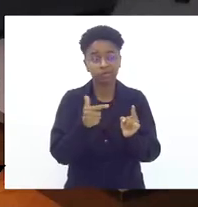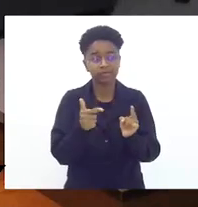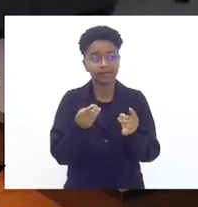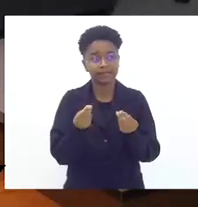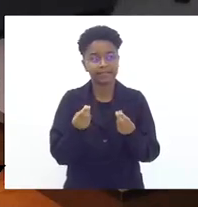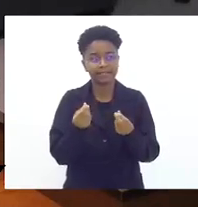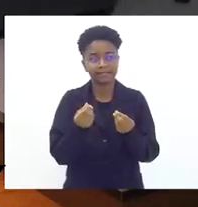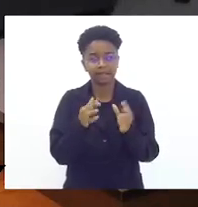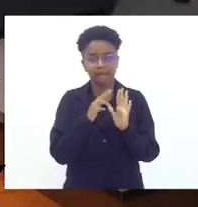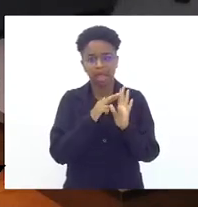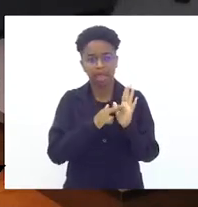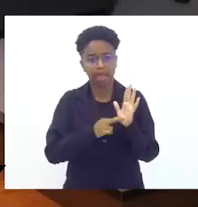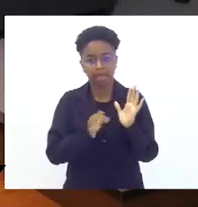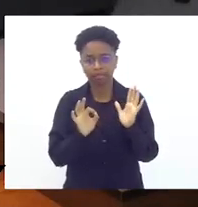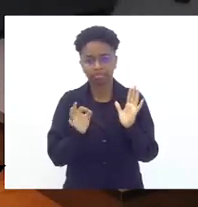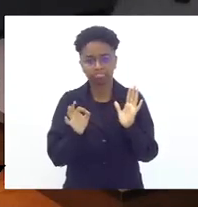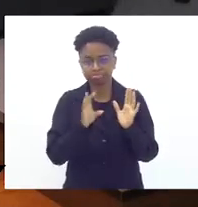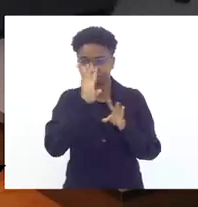critérios